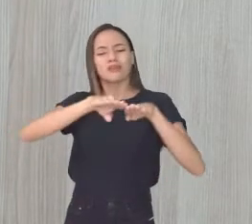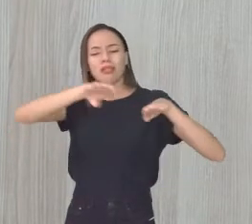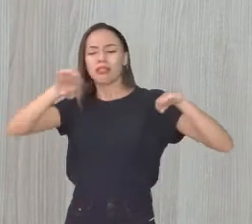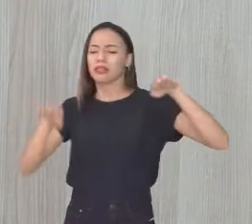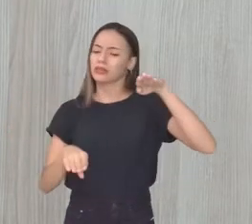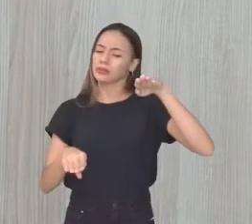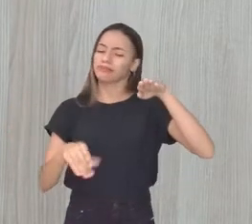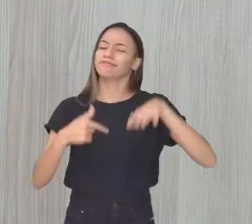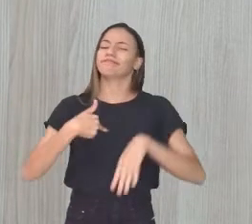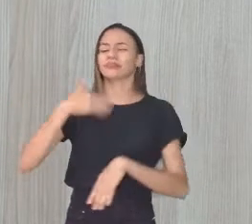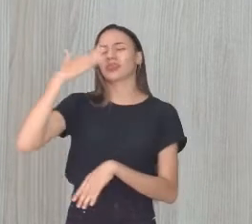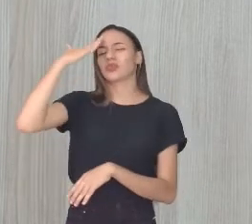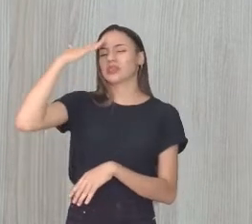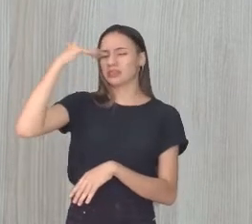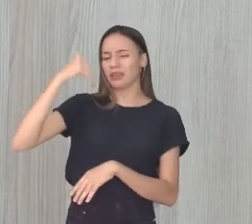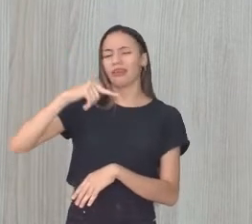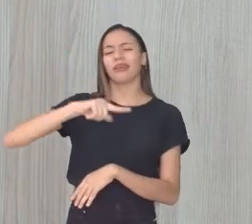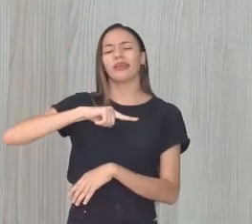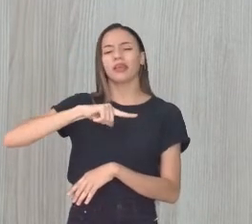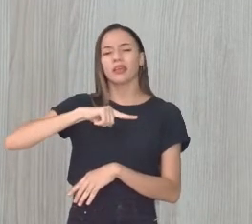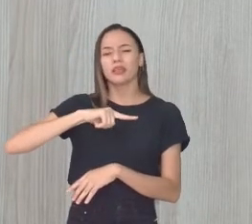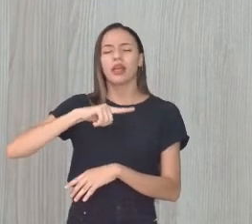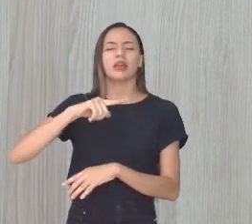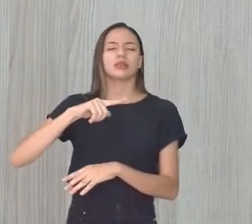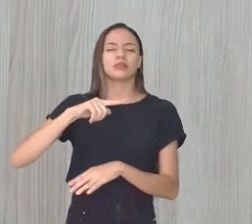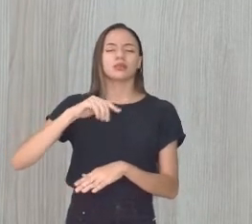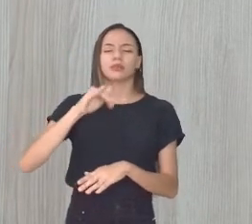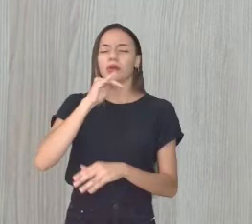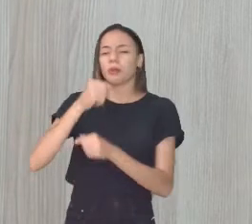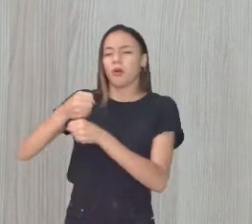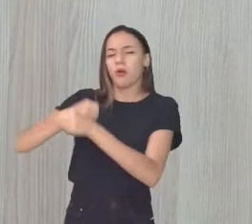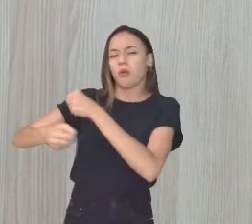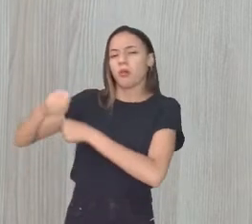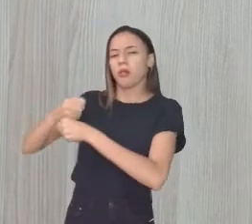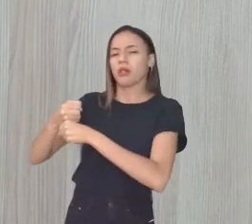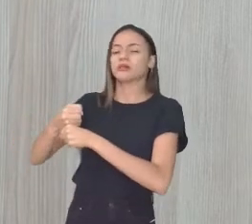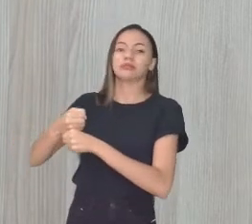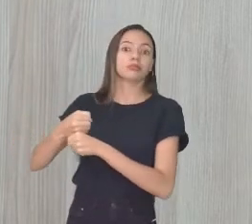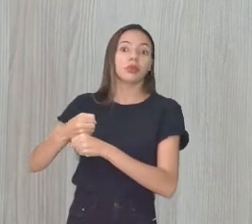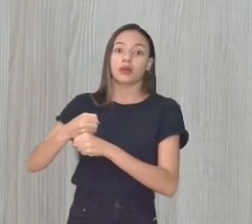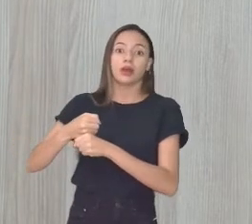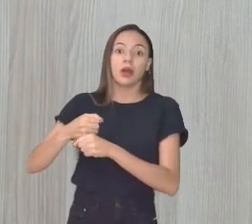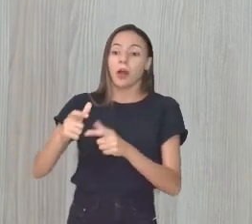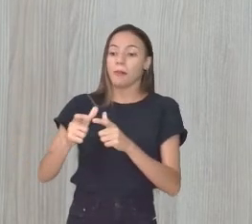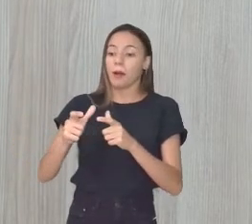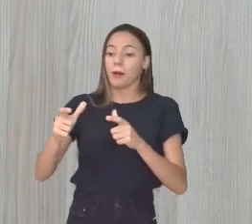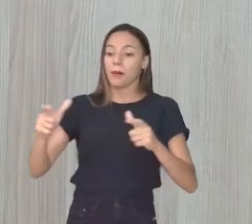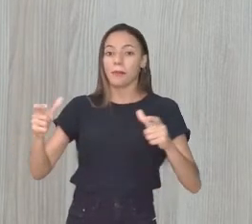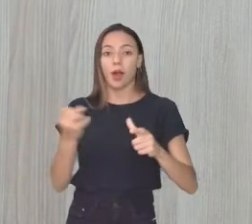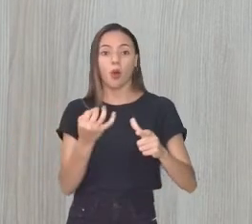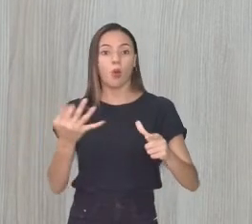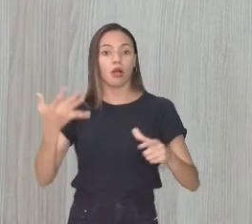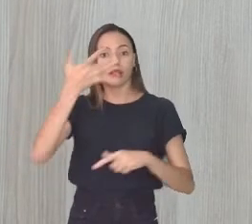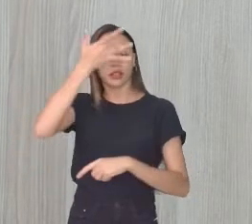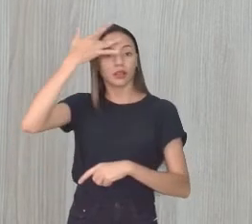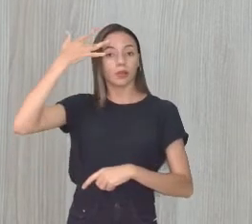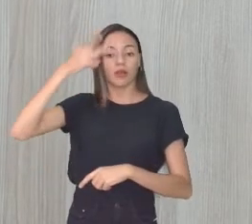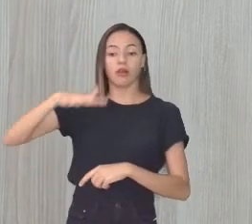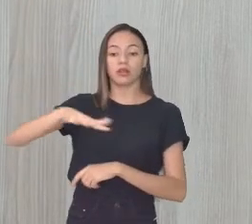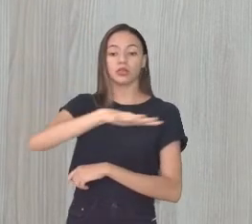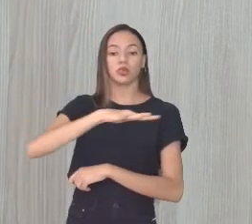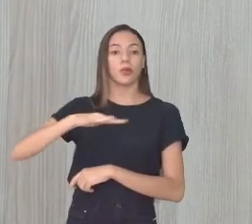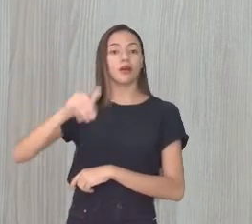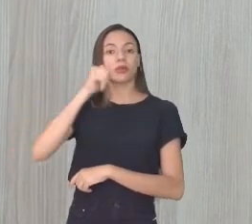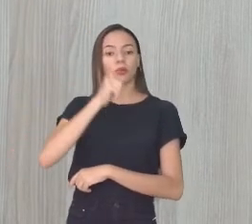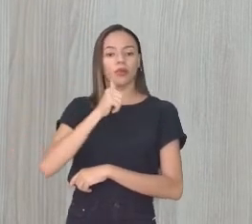sabe que vem, né, nos últimos anos, aumentando a inserção de mulheres em espaços que muitas vezes não